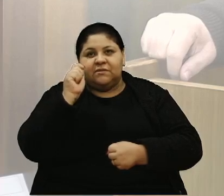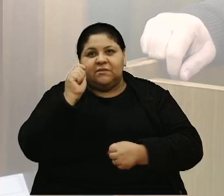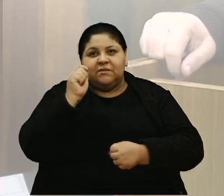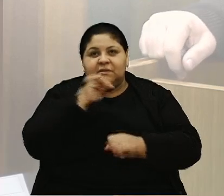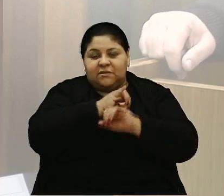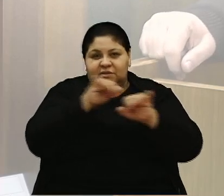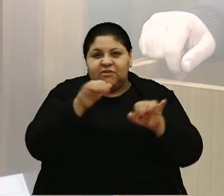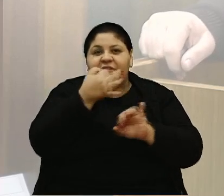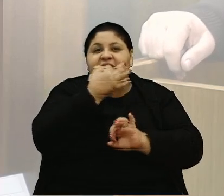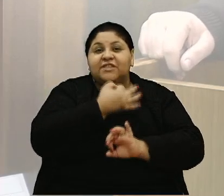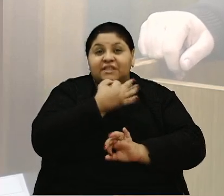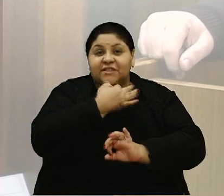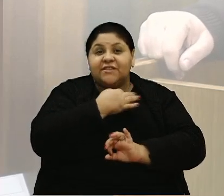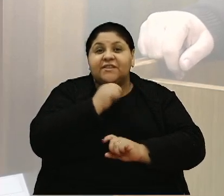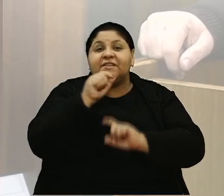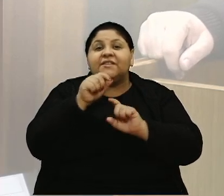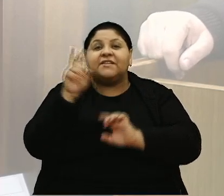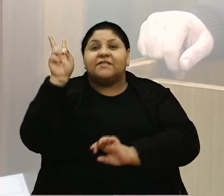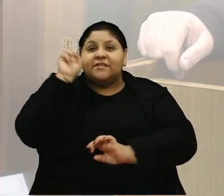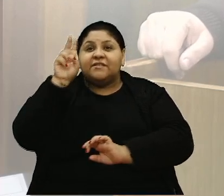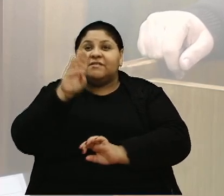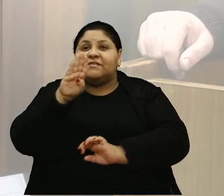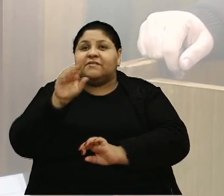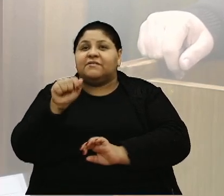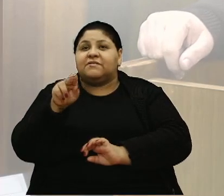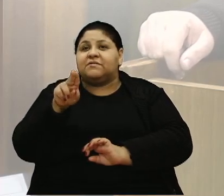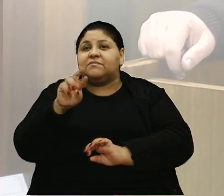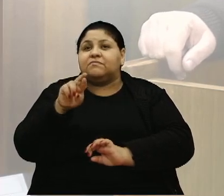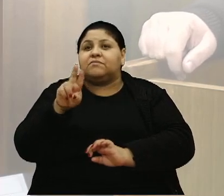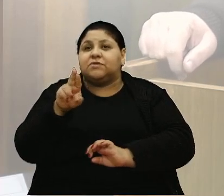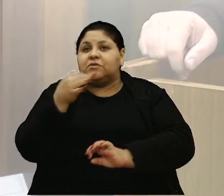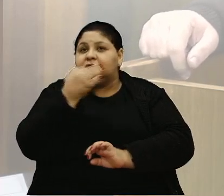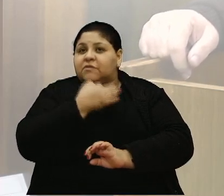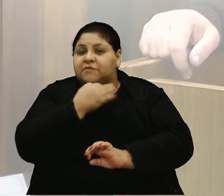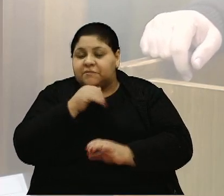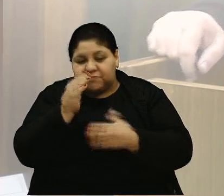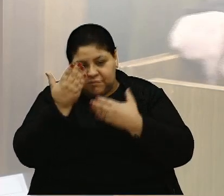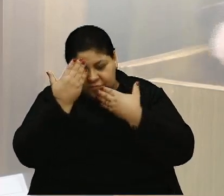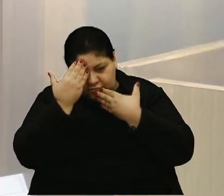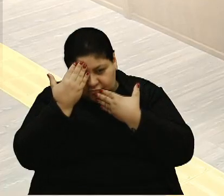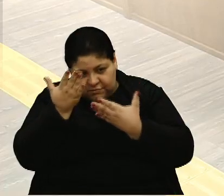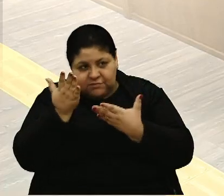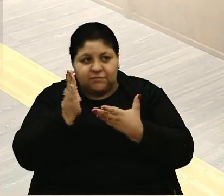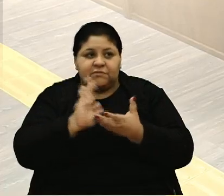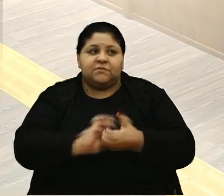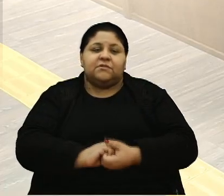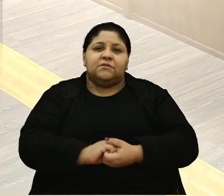além da Festa da Uva, vamos lembrar do Bauru de Caxias. Obrigado, senhor presidente.